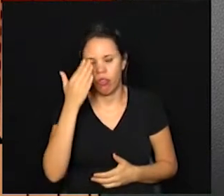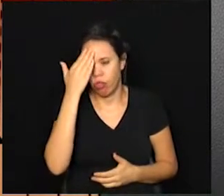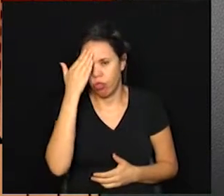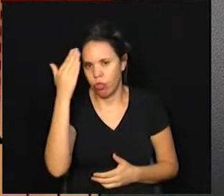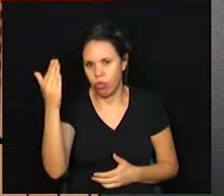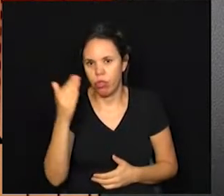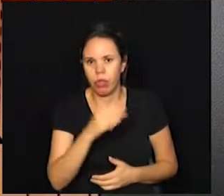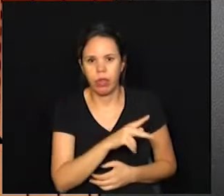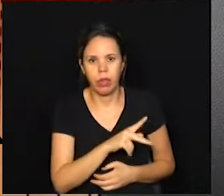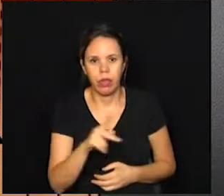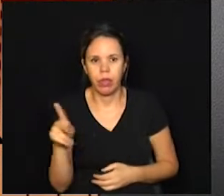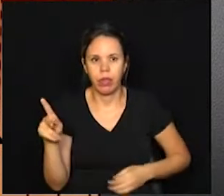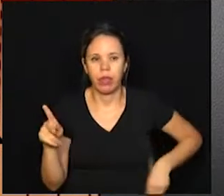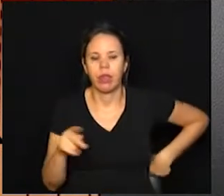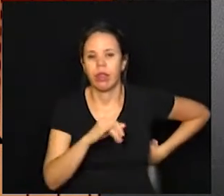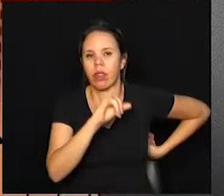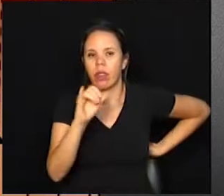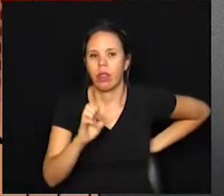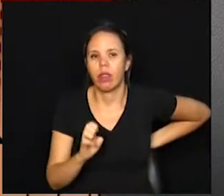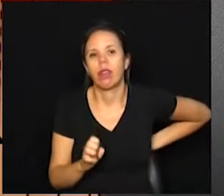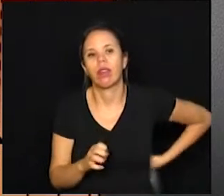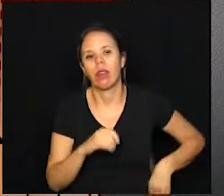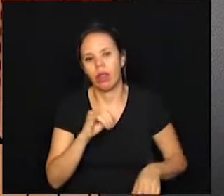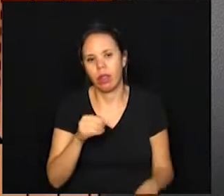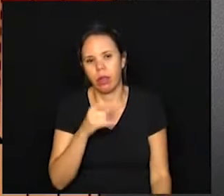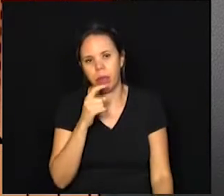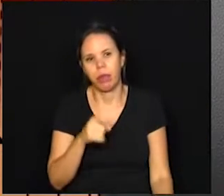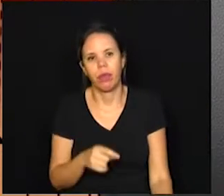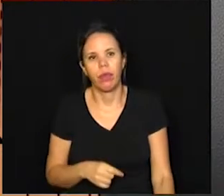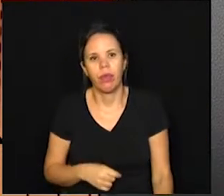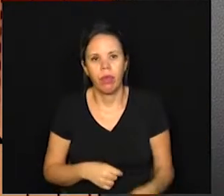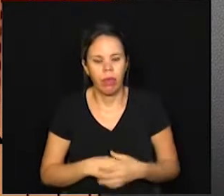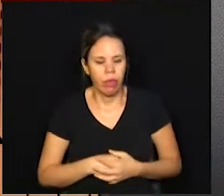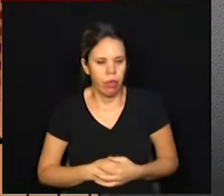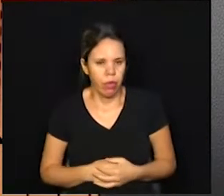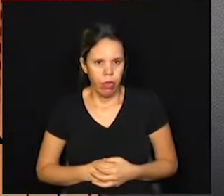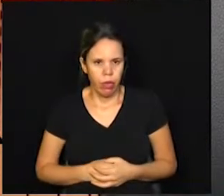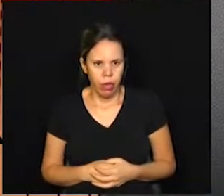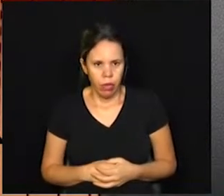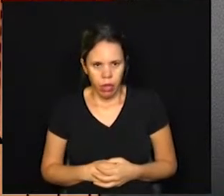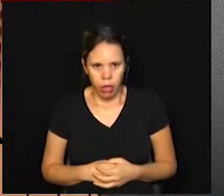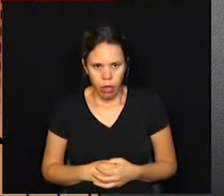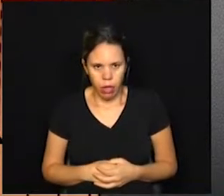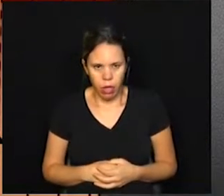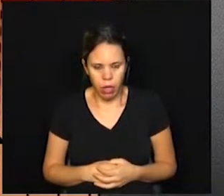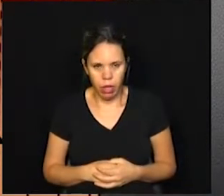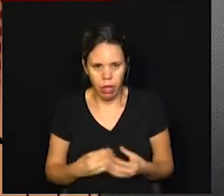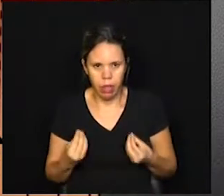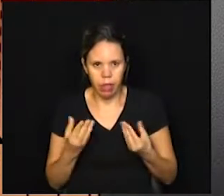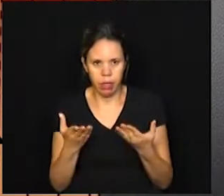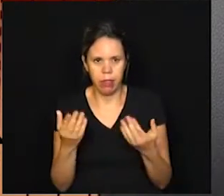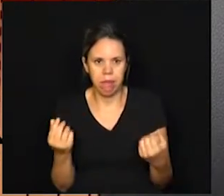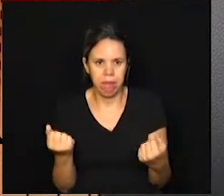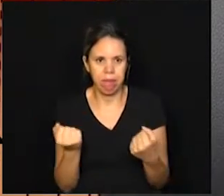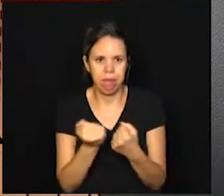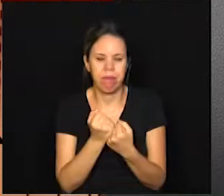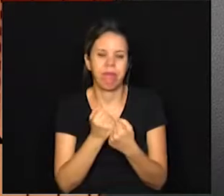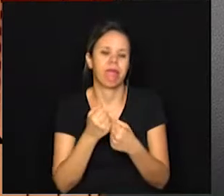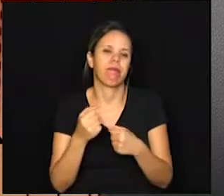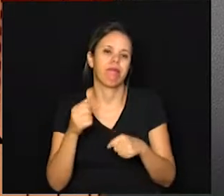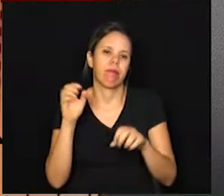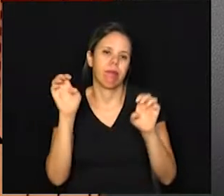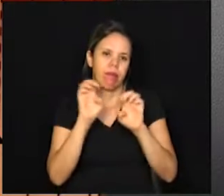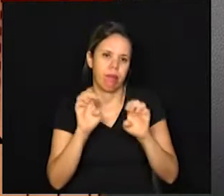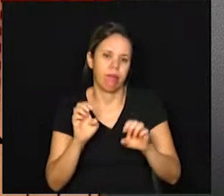senhor presidente José Carlos por ter nos dado toda a infraestrutura para que pudéssemos